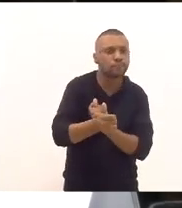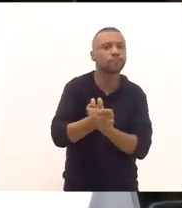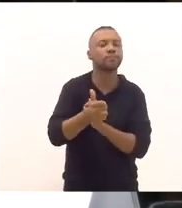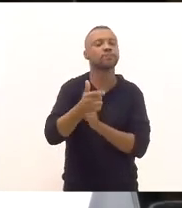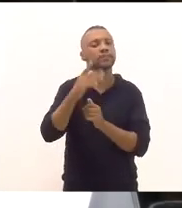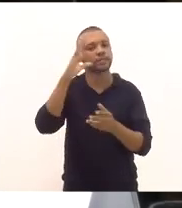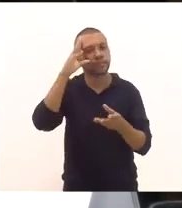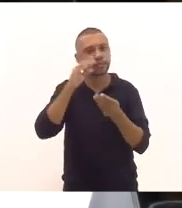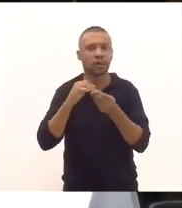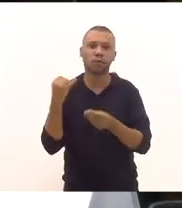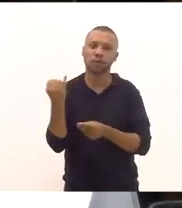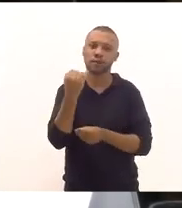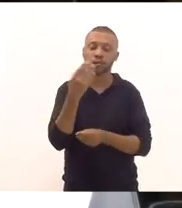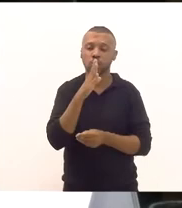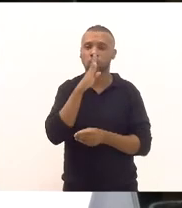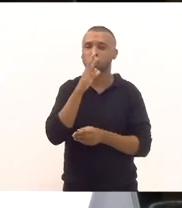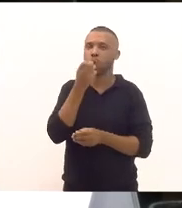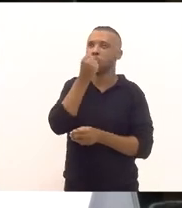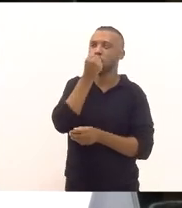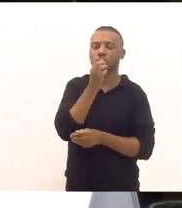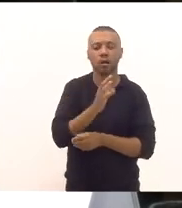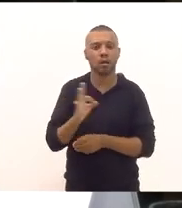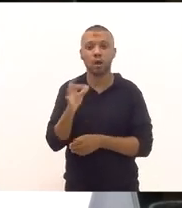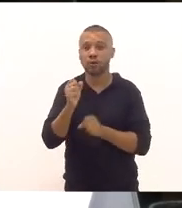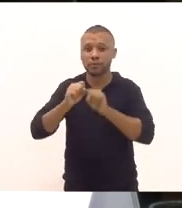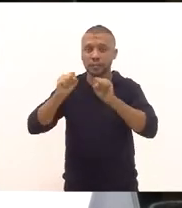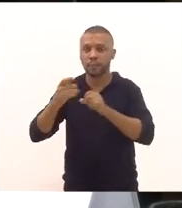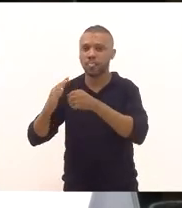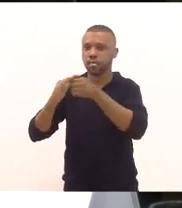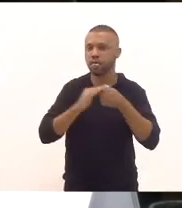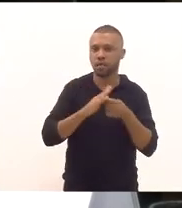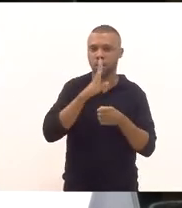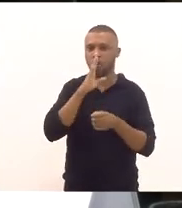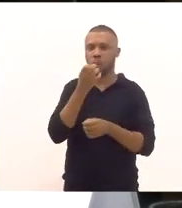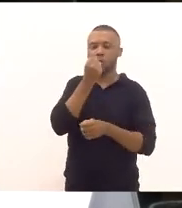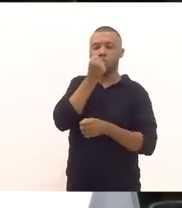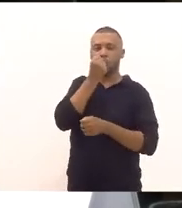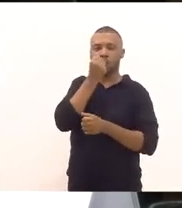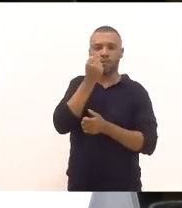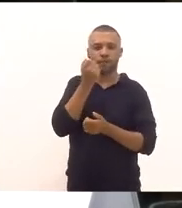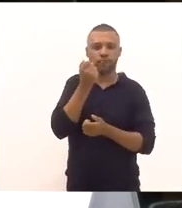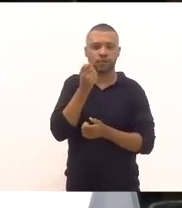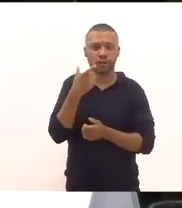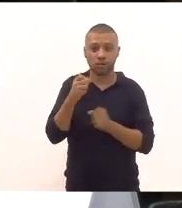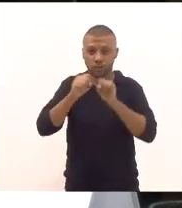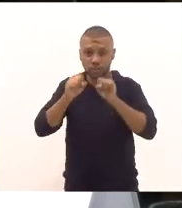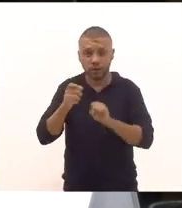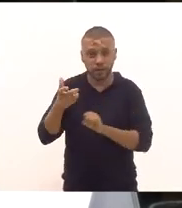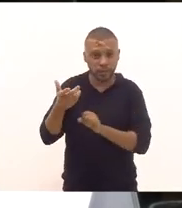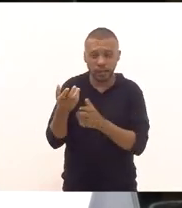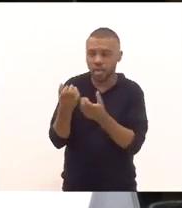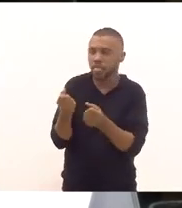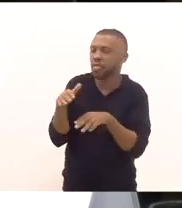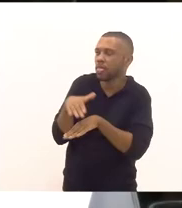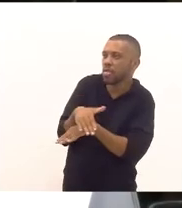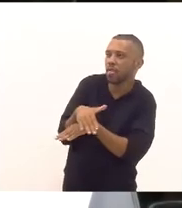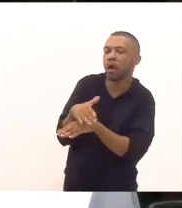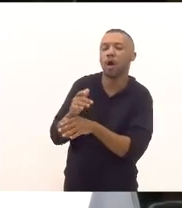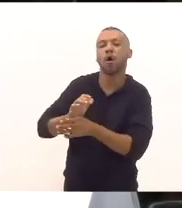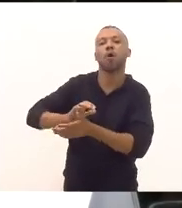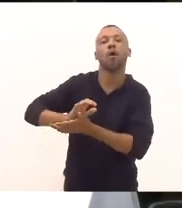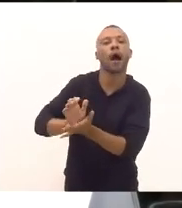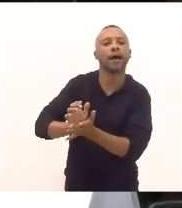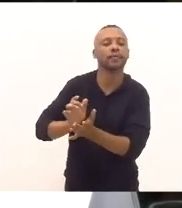da gente dá um silenciar o sistema quer que a gente silence o sistema quer que a gente Aceite o